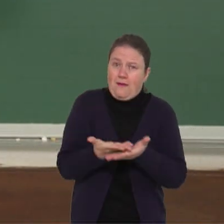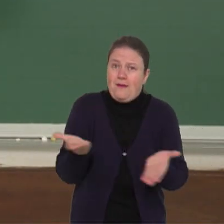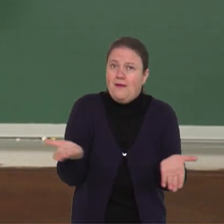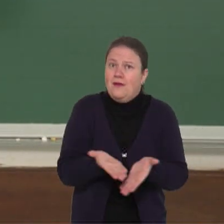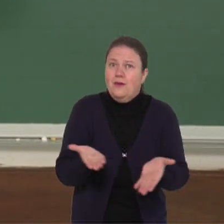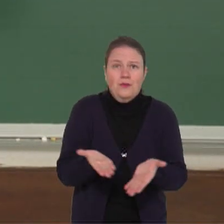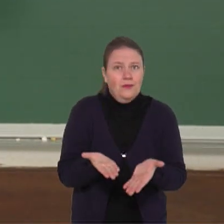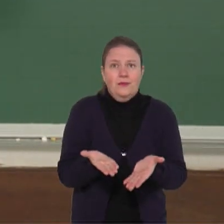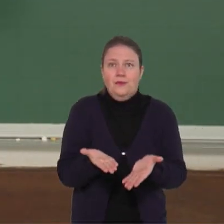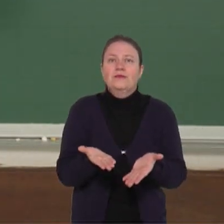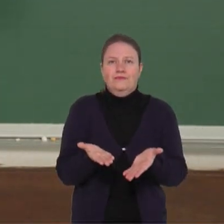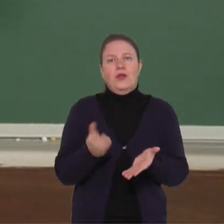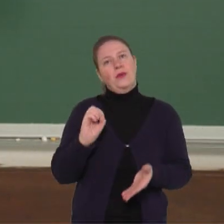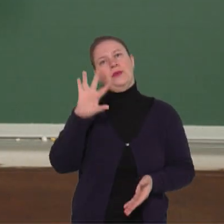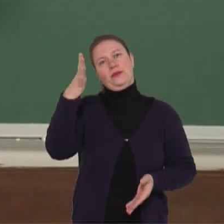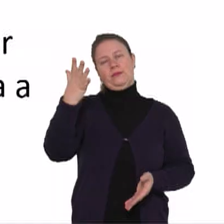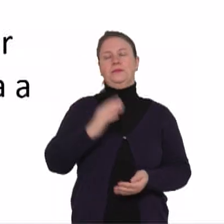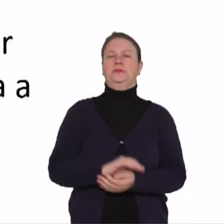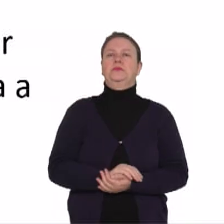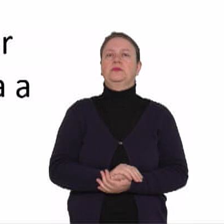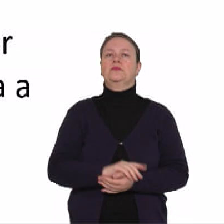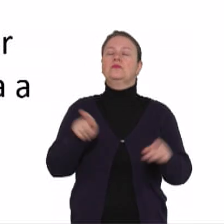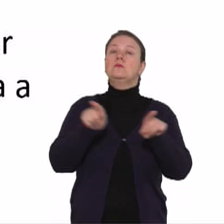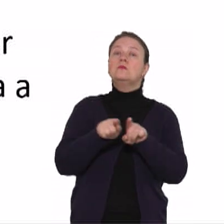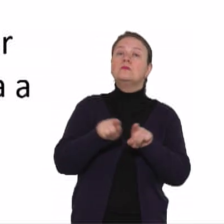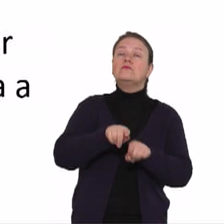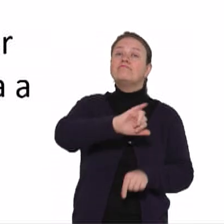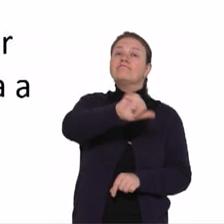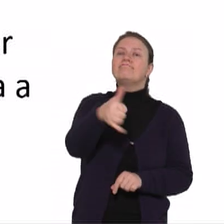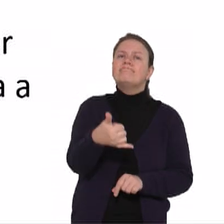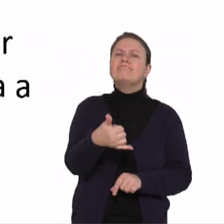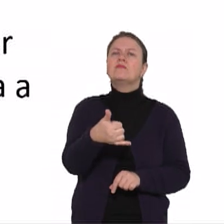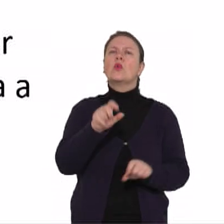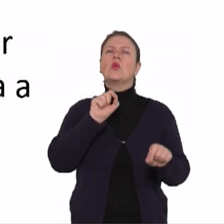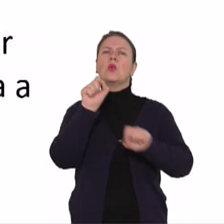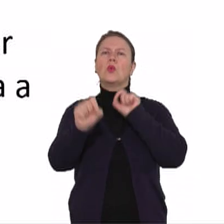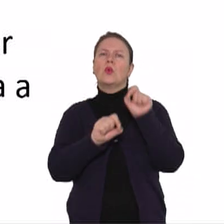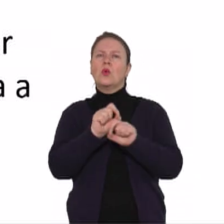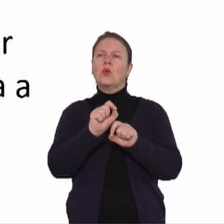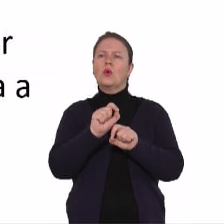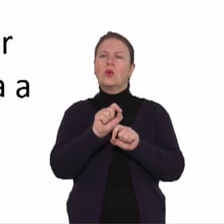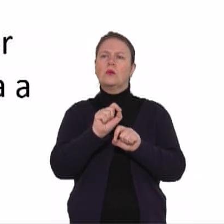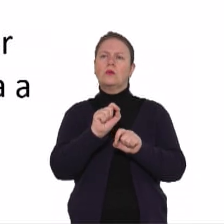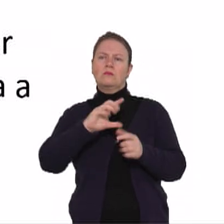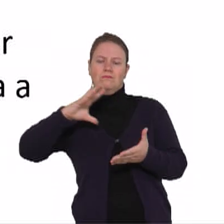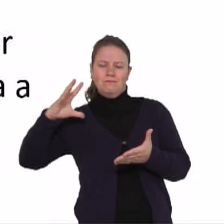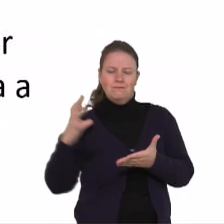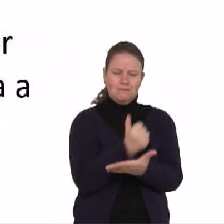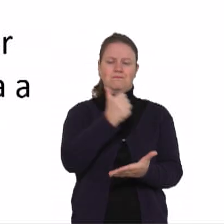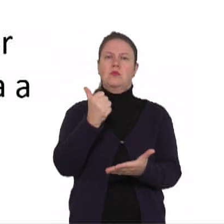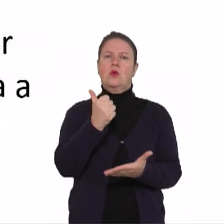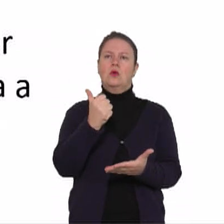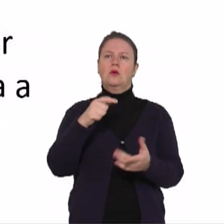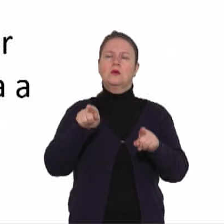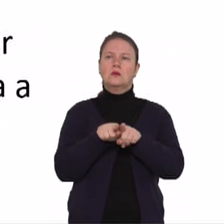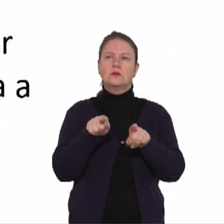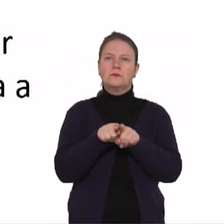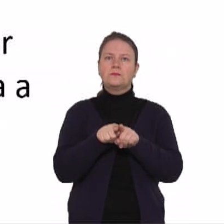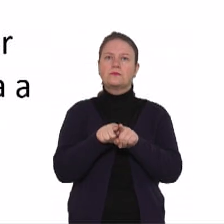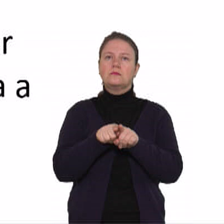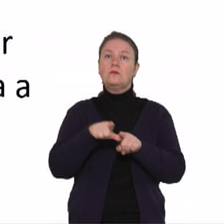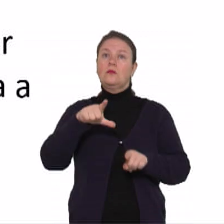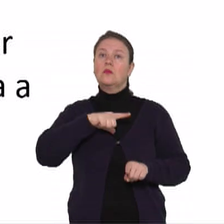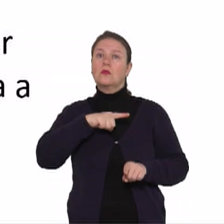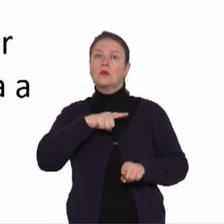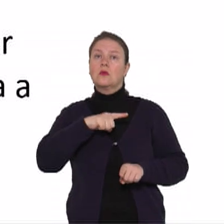Então a gente sempre vai ter esse tipo de coisa aí. Então eles vão aproveitar para dar um golpe, né, e prender o líder dos jacobinos, que é o Robespierre, e os